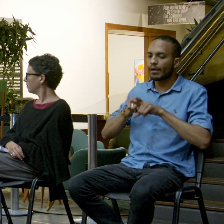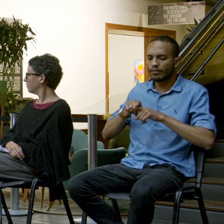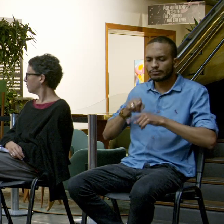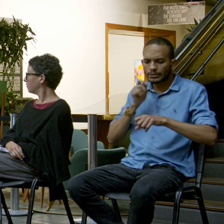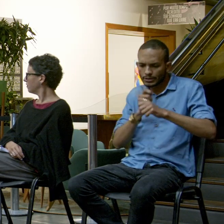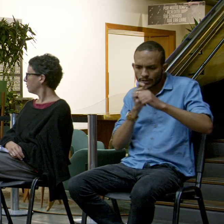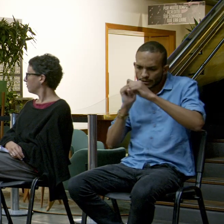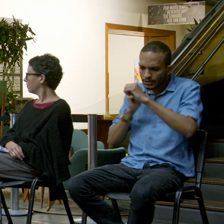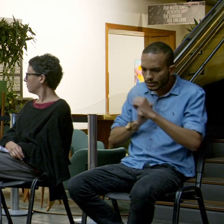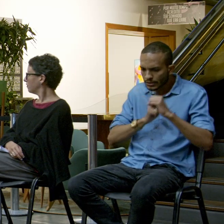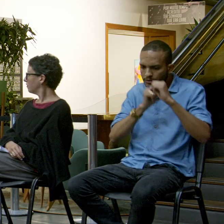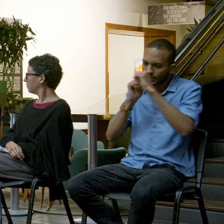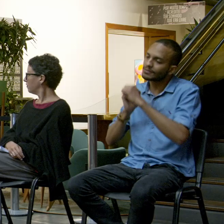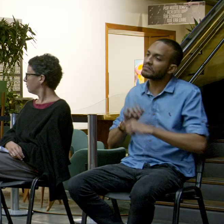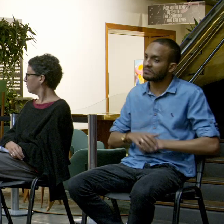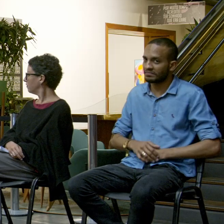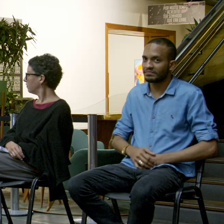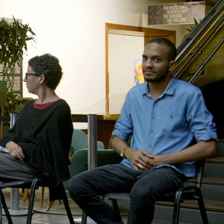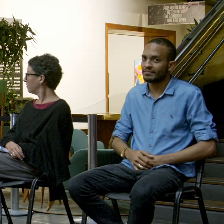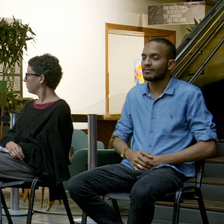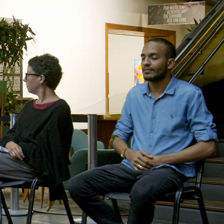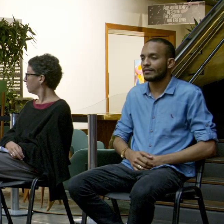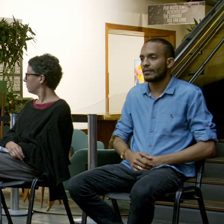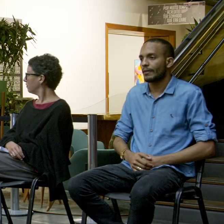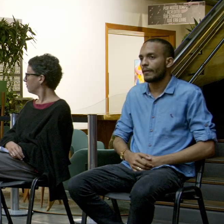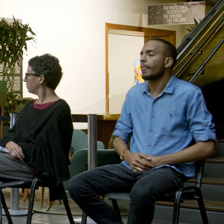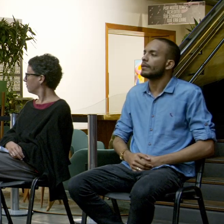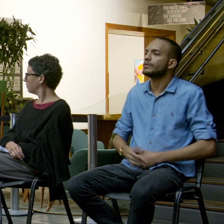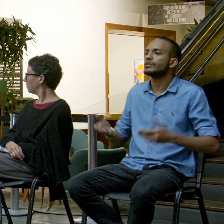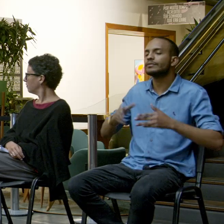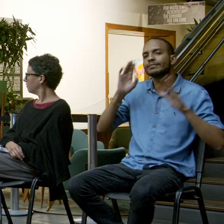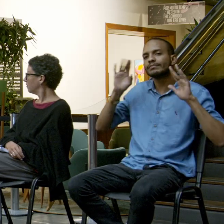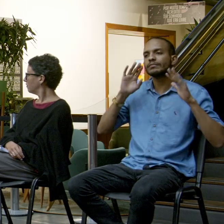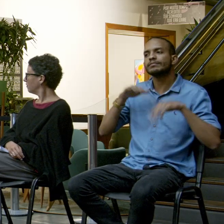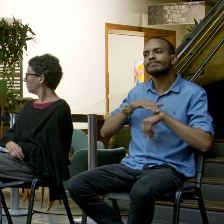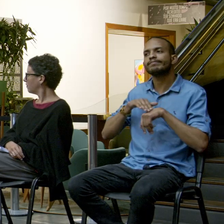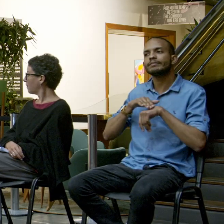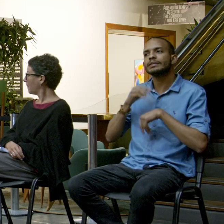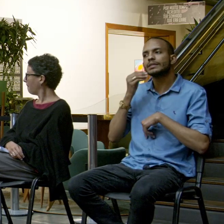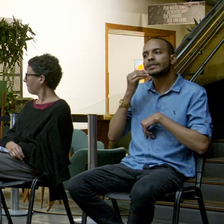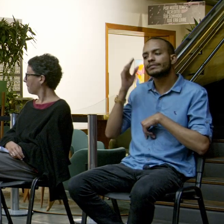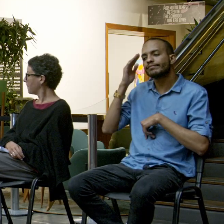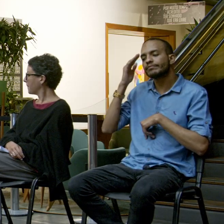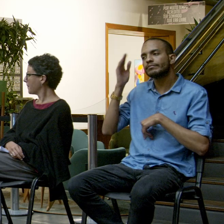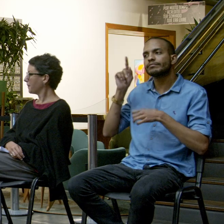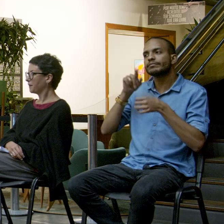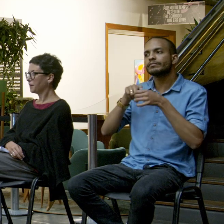escultura. E aí eu acho que pensar essa conversa hoje me fez tentar entender,